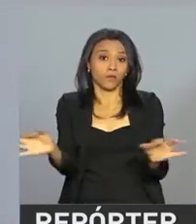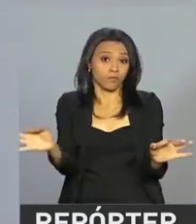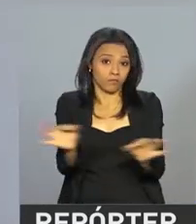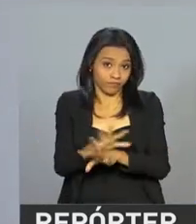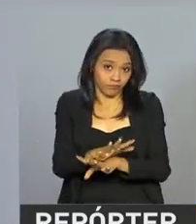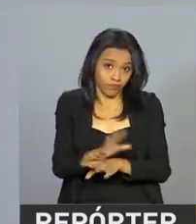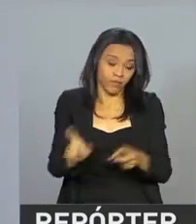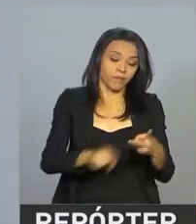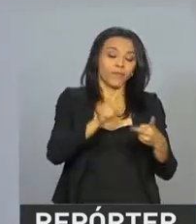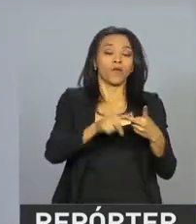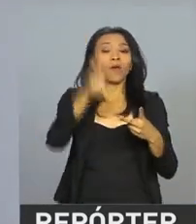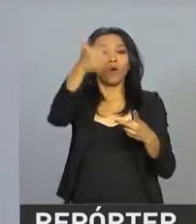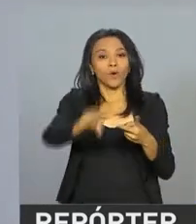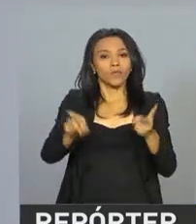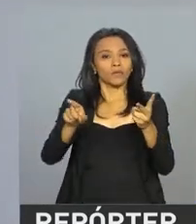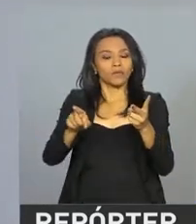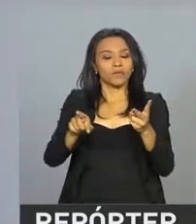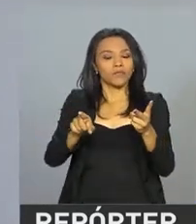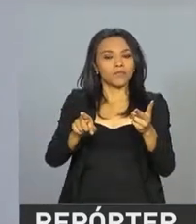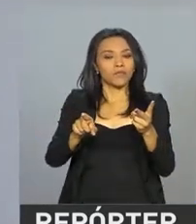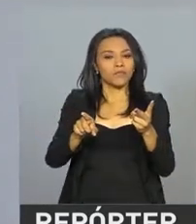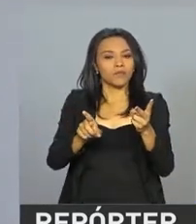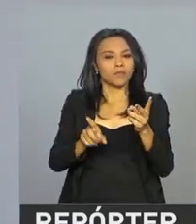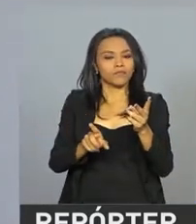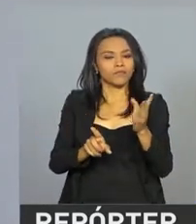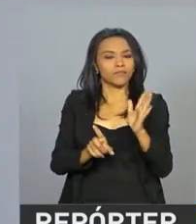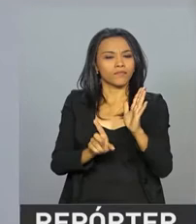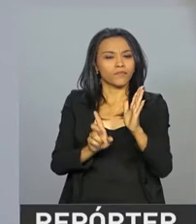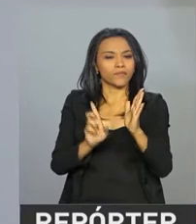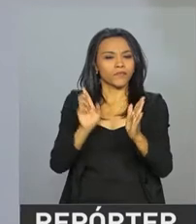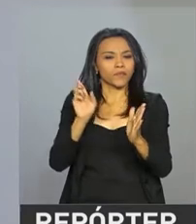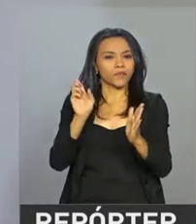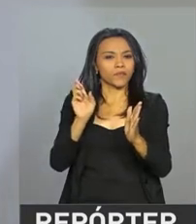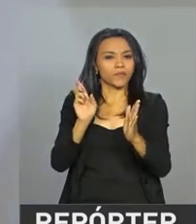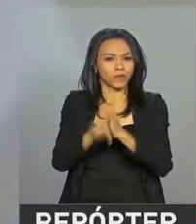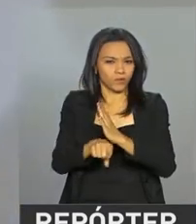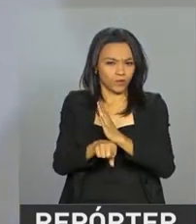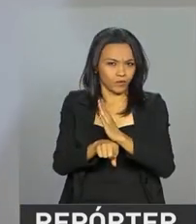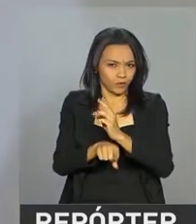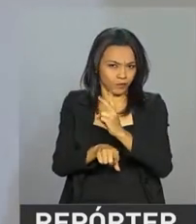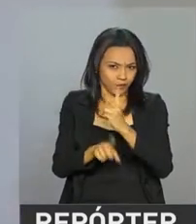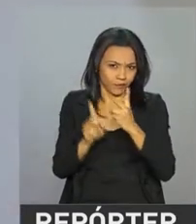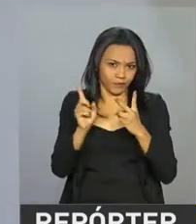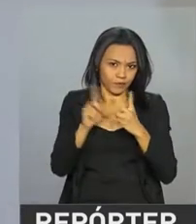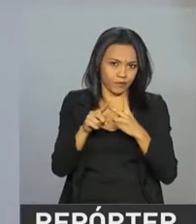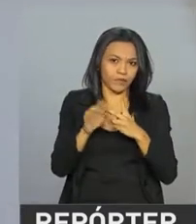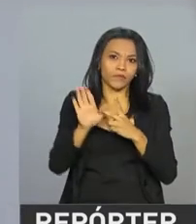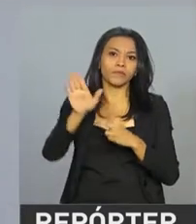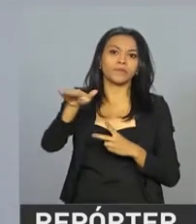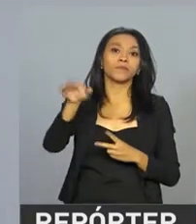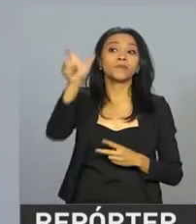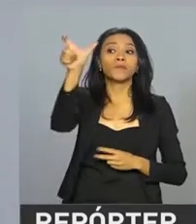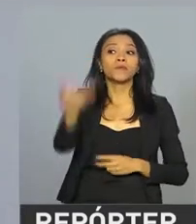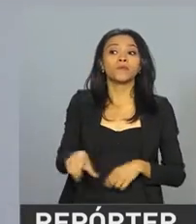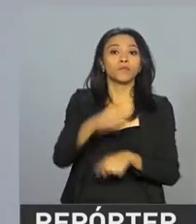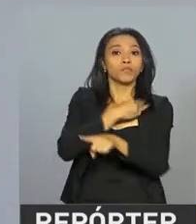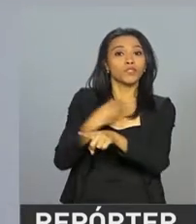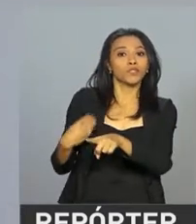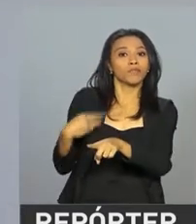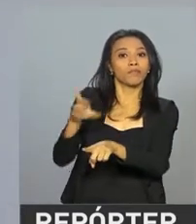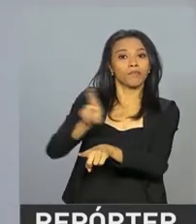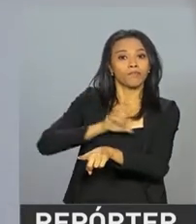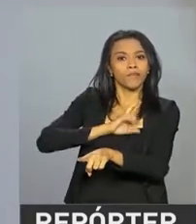a outra, na verdade são duas, mas pode ser uma só. Acho que é mais para o ministro falar. Ela quer saber a respeito